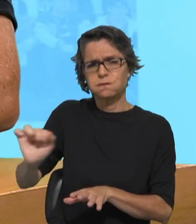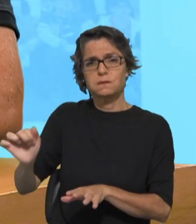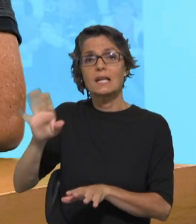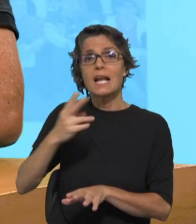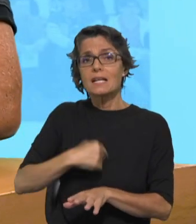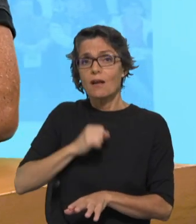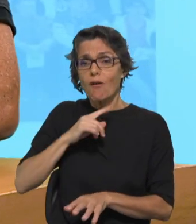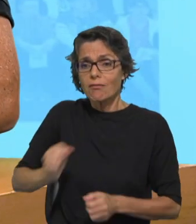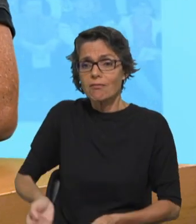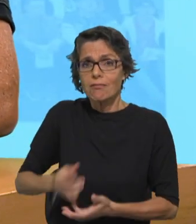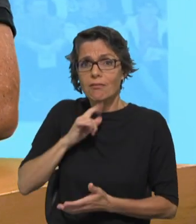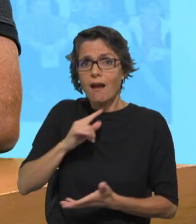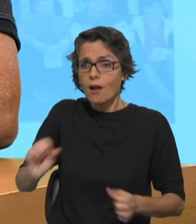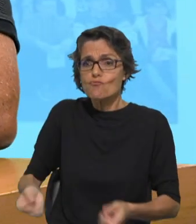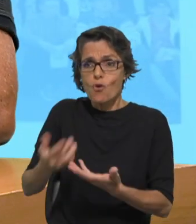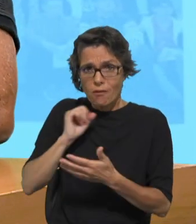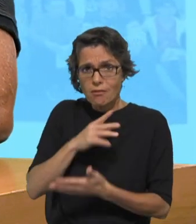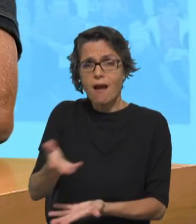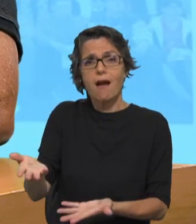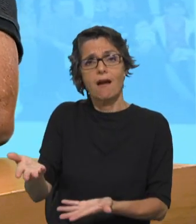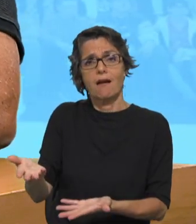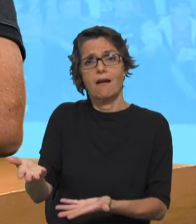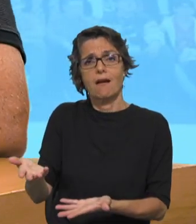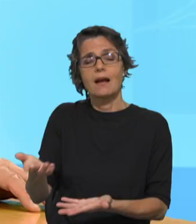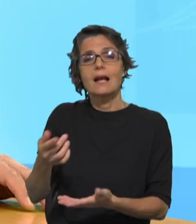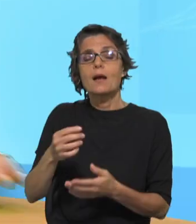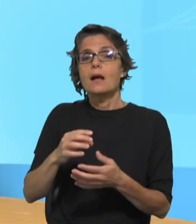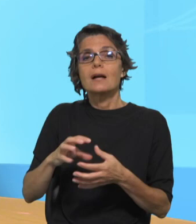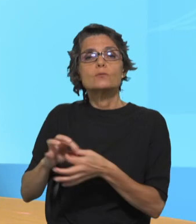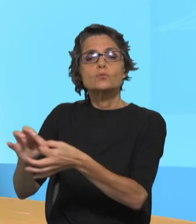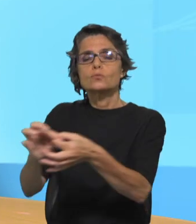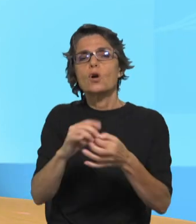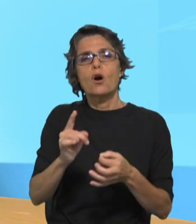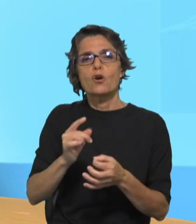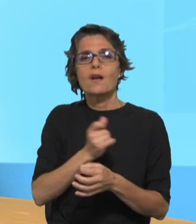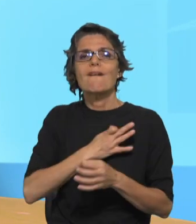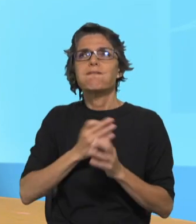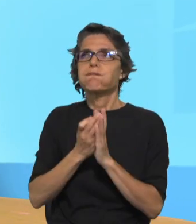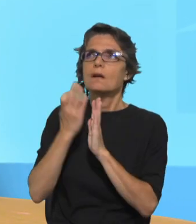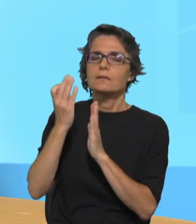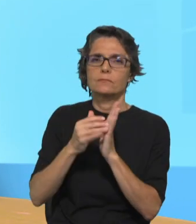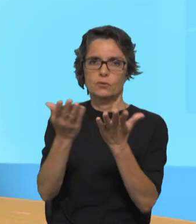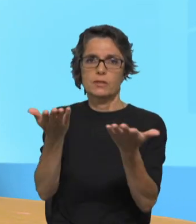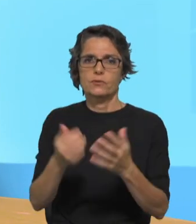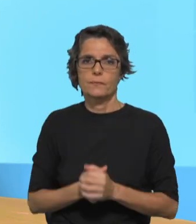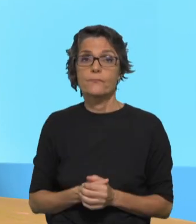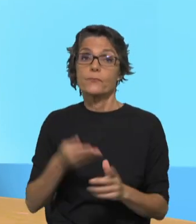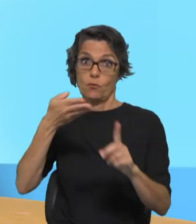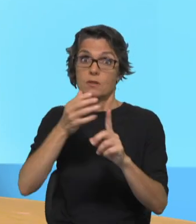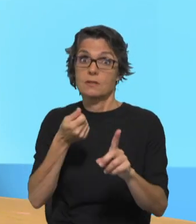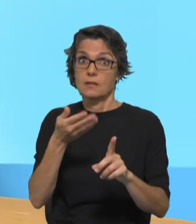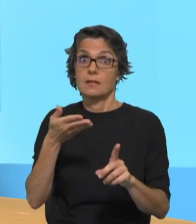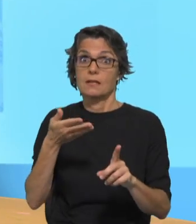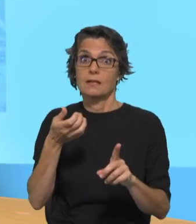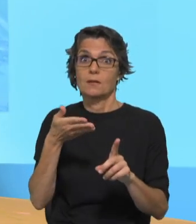e salvar-se com essa sua cultura. O que nos salva é a fé em Jesus. E esse é o grande desafio da inculturação também, da atividade missionária. Não temos tempo